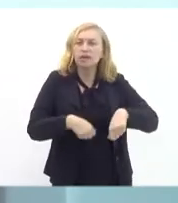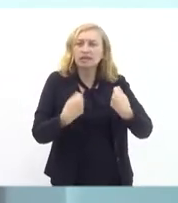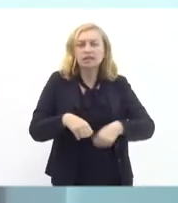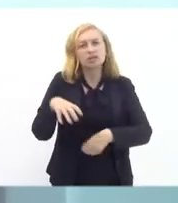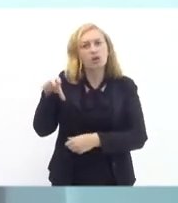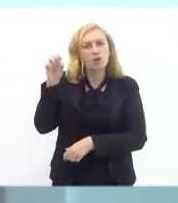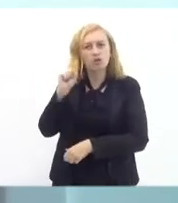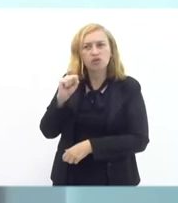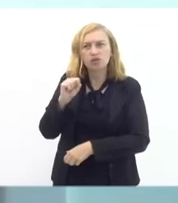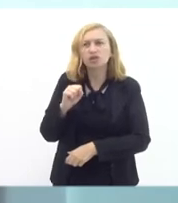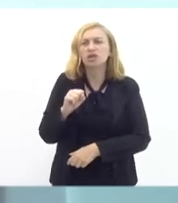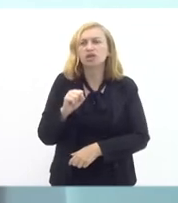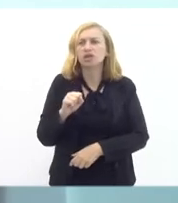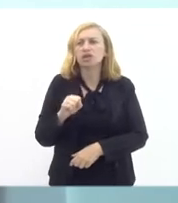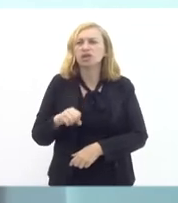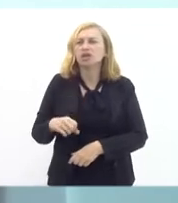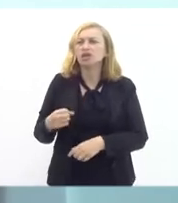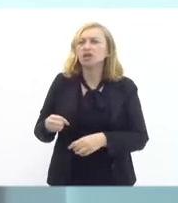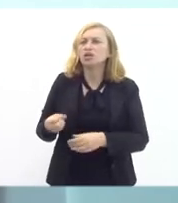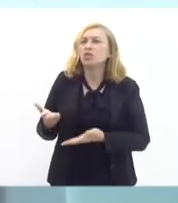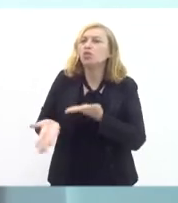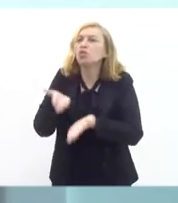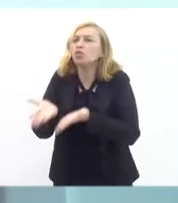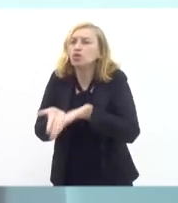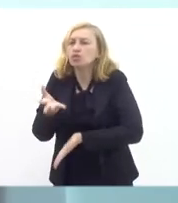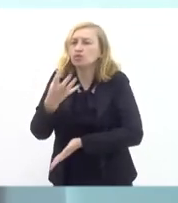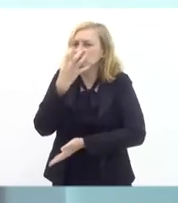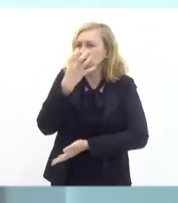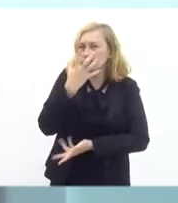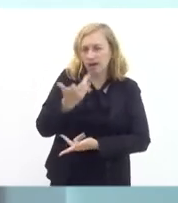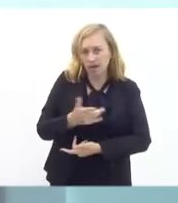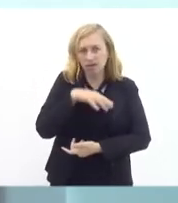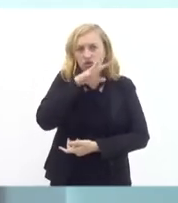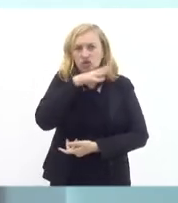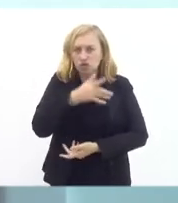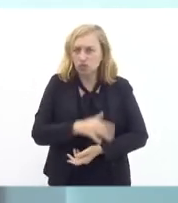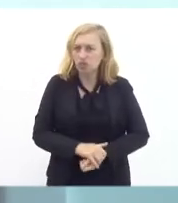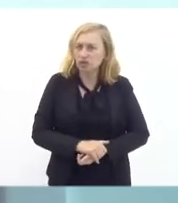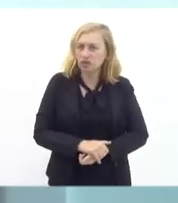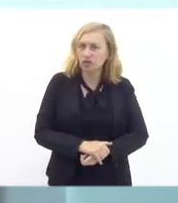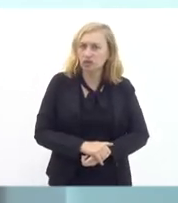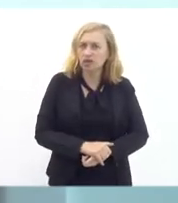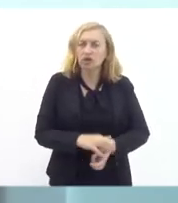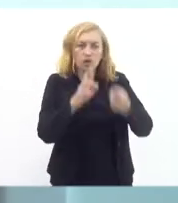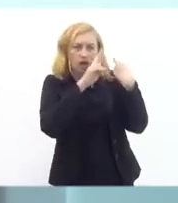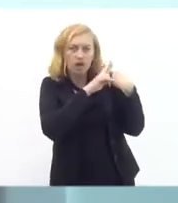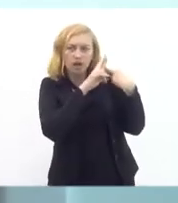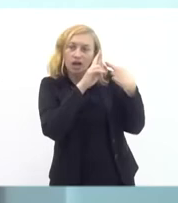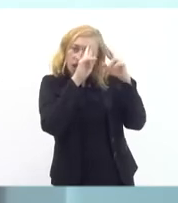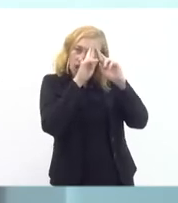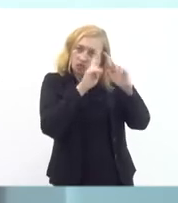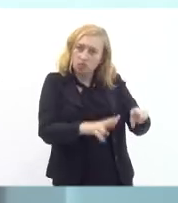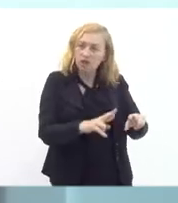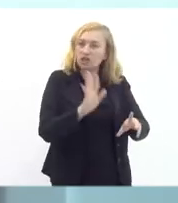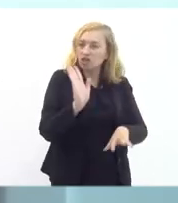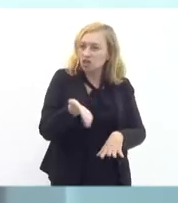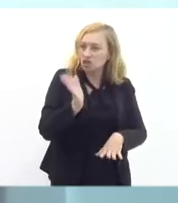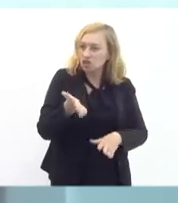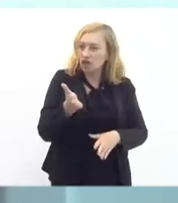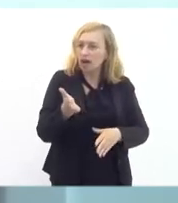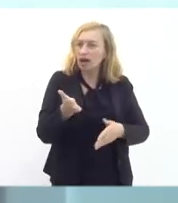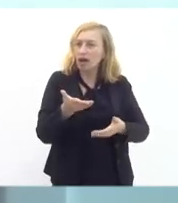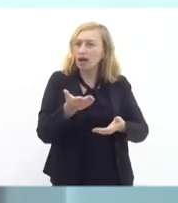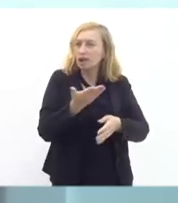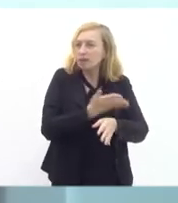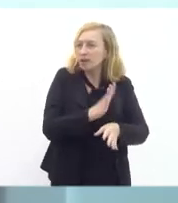ouvir os criadores profissionais, e eu os respeito também, né? São pessoas que já praticam a canicultura, que é uma